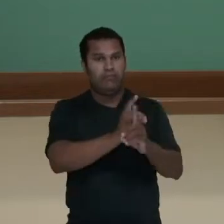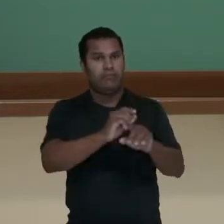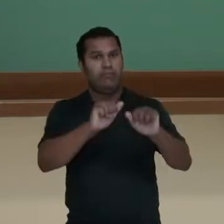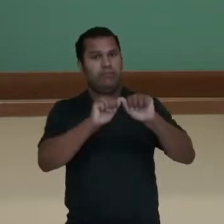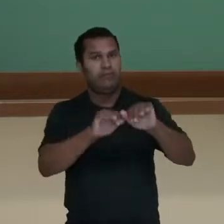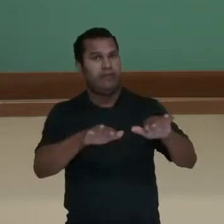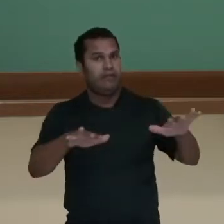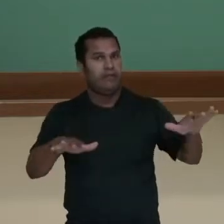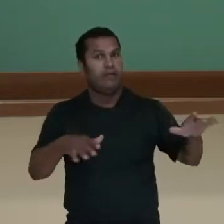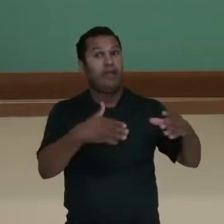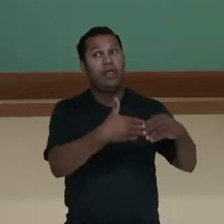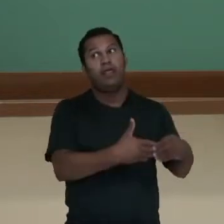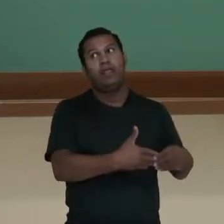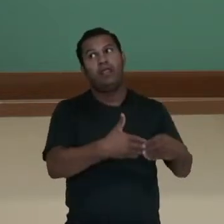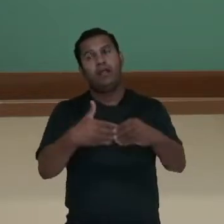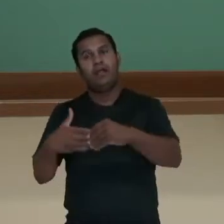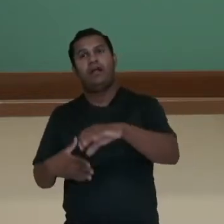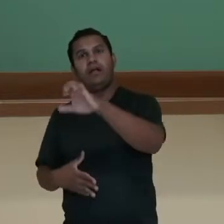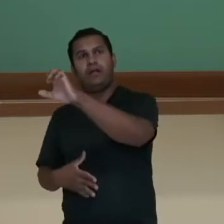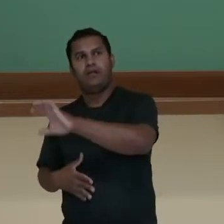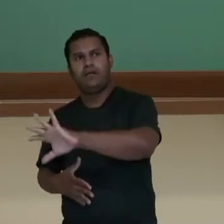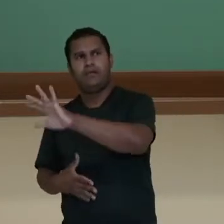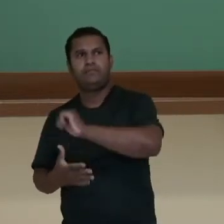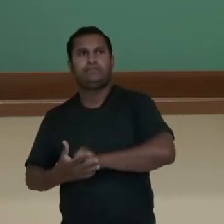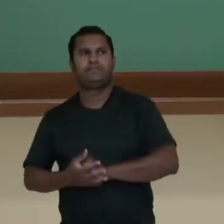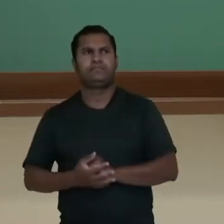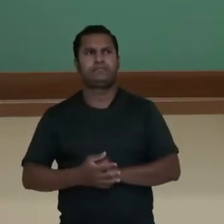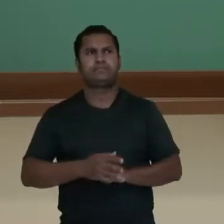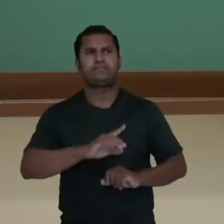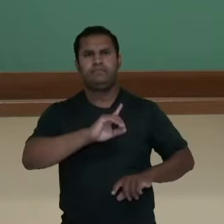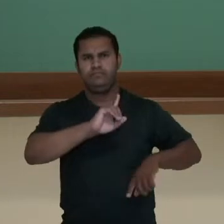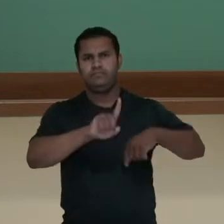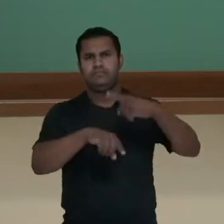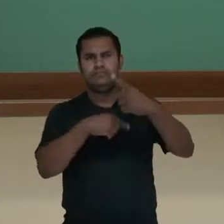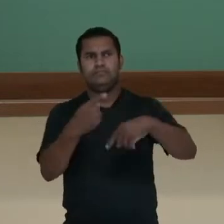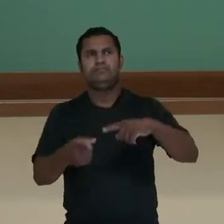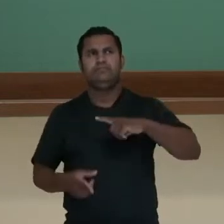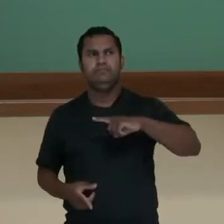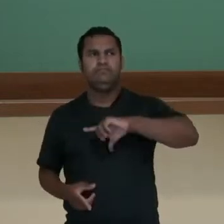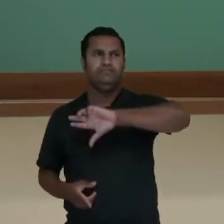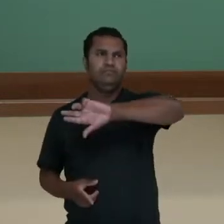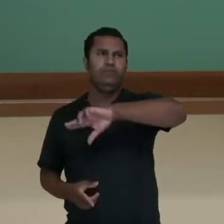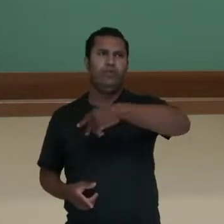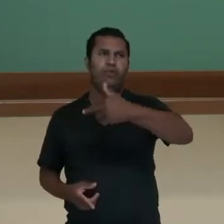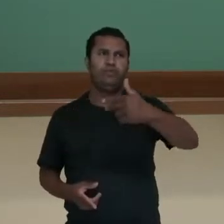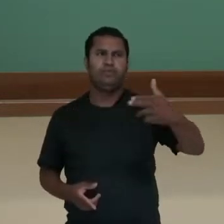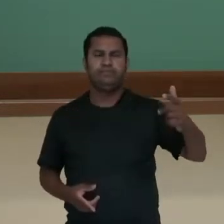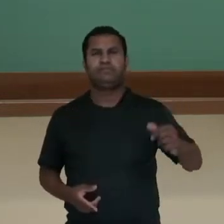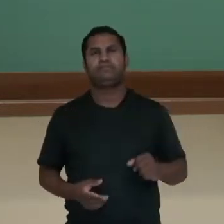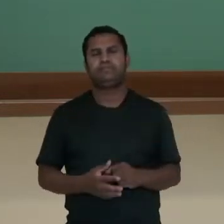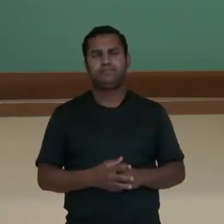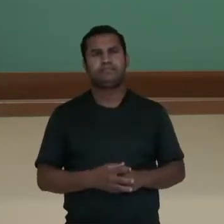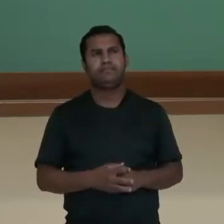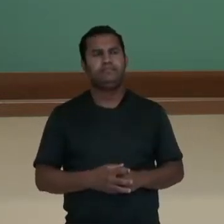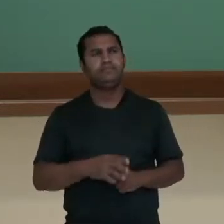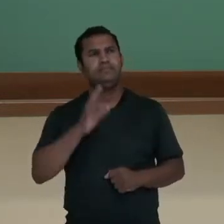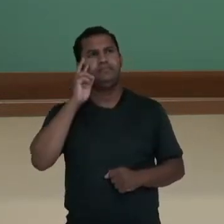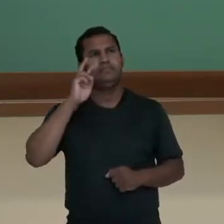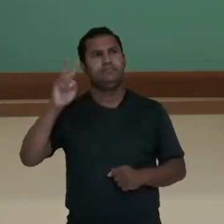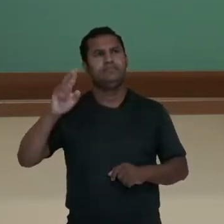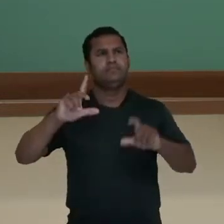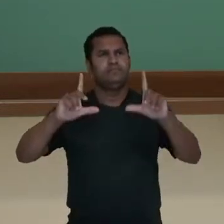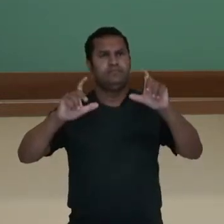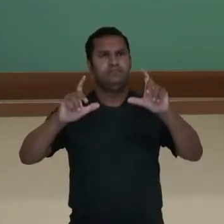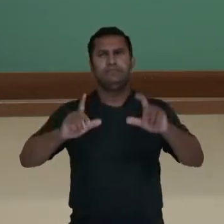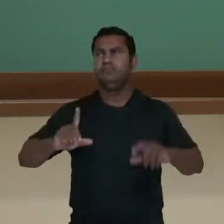na região norte do continente americano, não é mesmo? Nessa imagem a gente problematiza esse colonialismo,